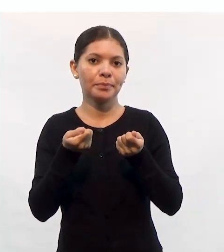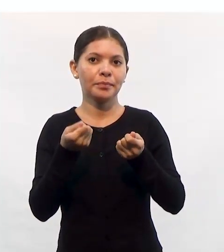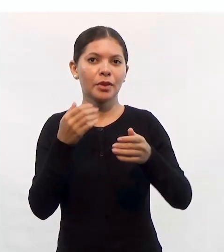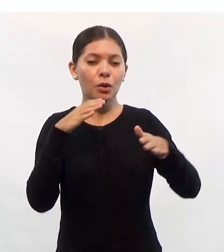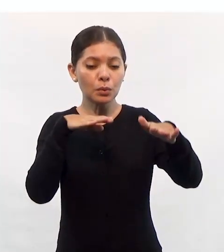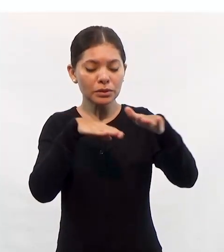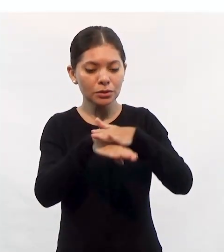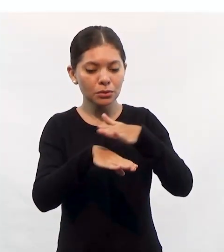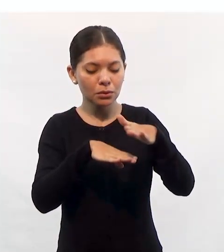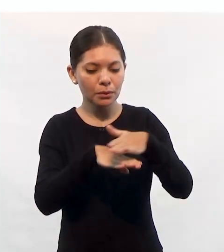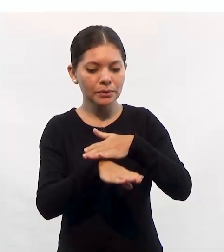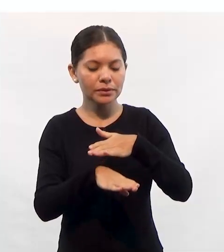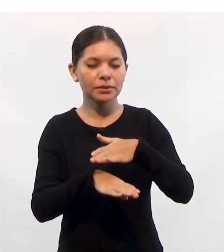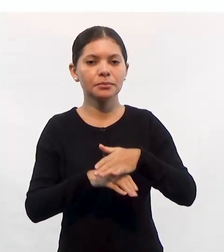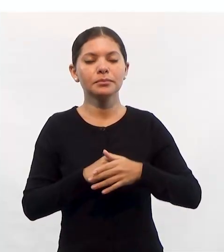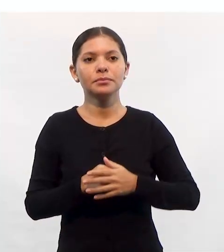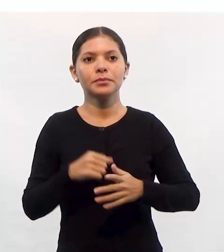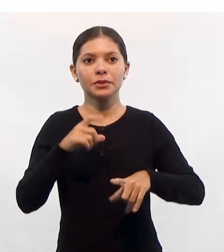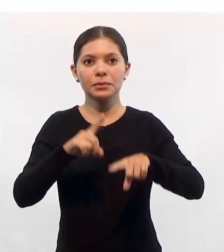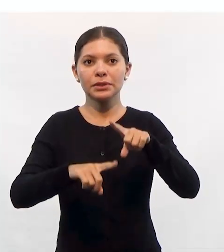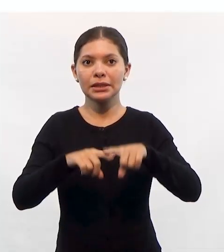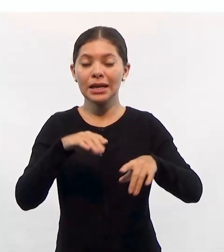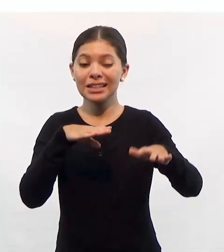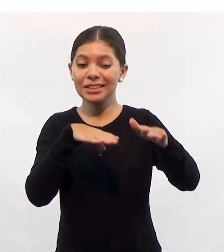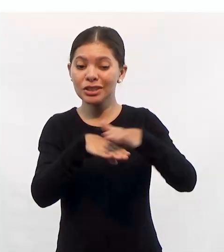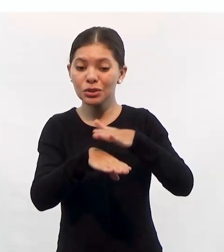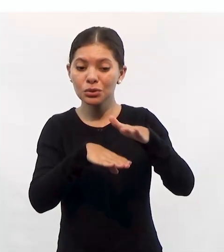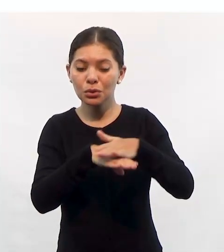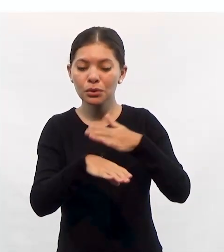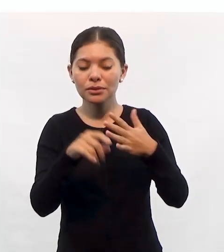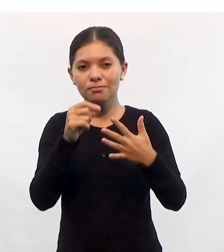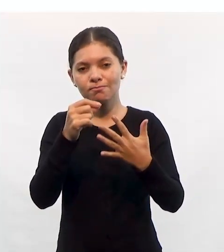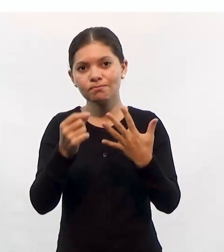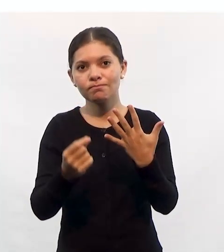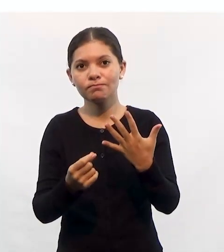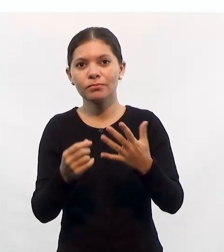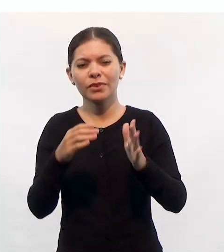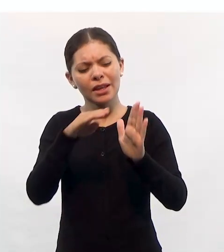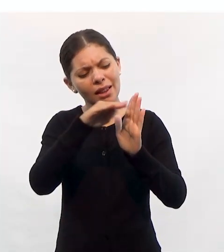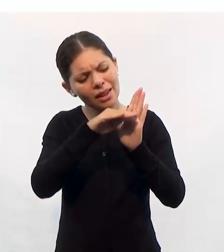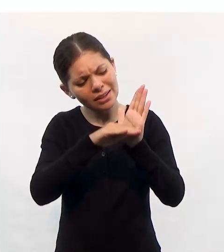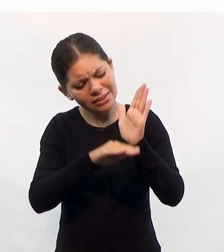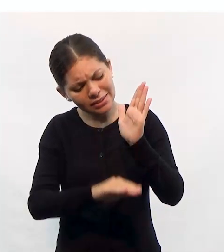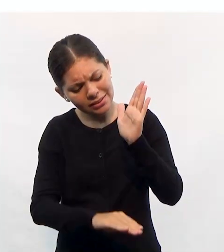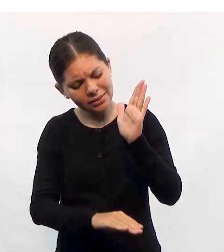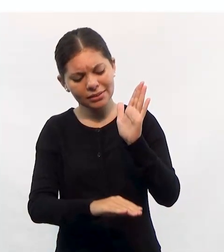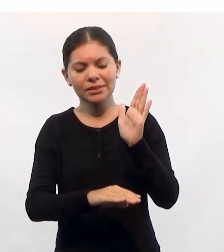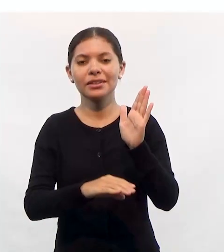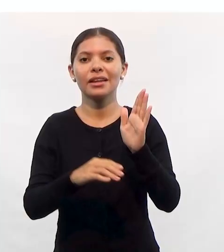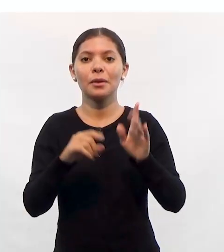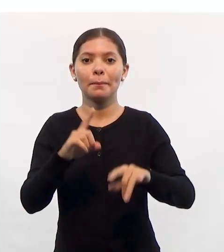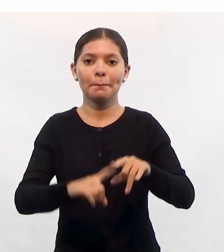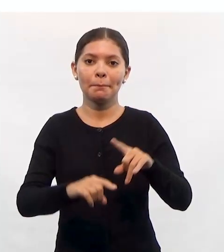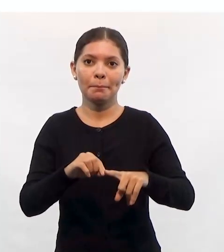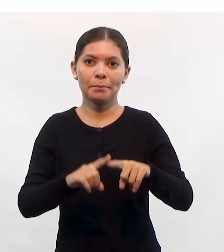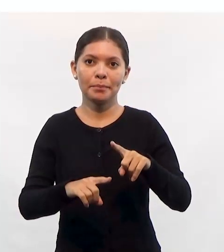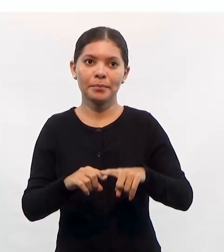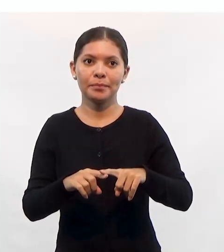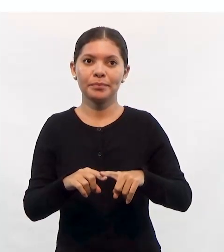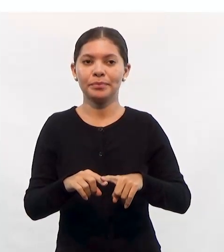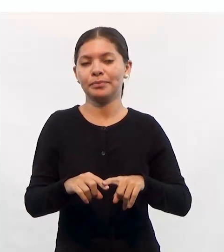os estoques de materiais estoques de componentes lista de materiais